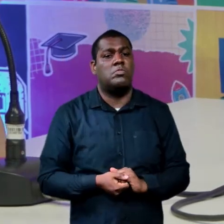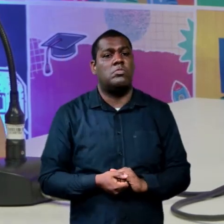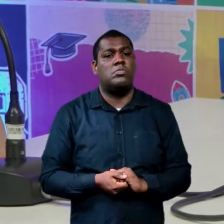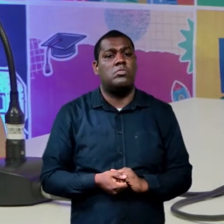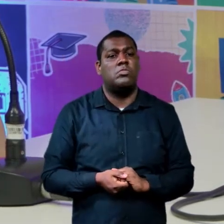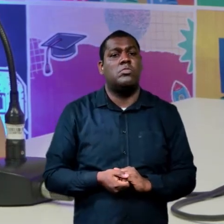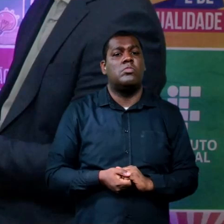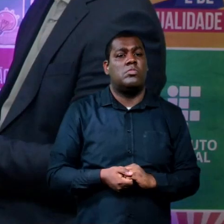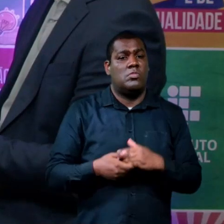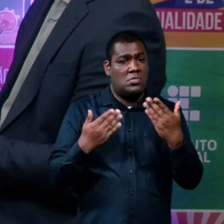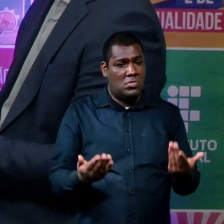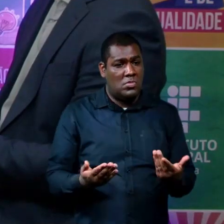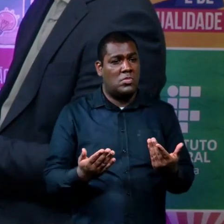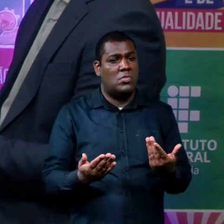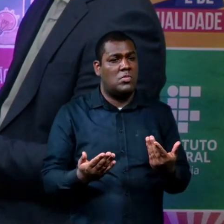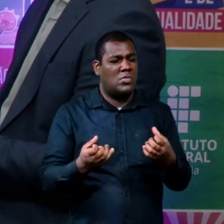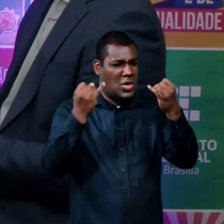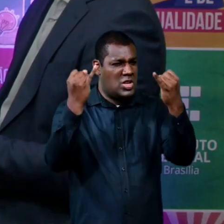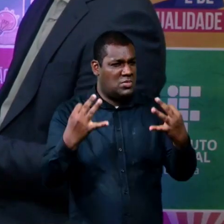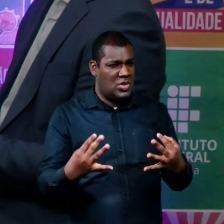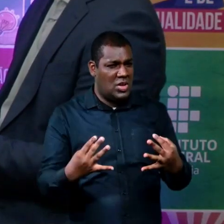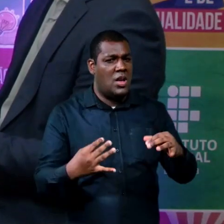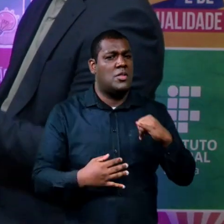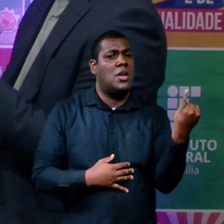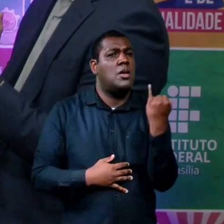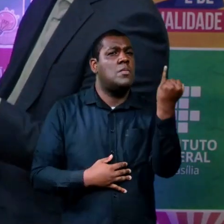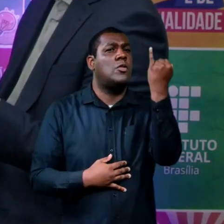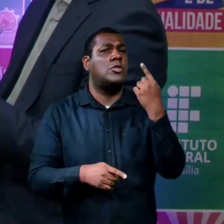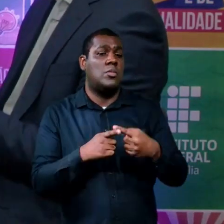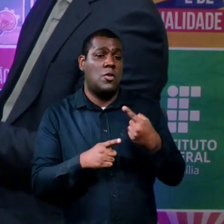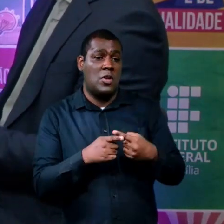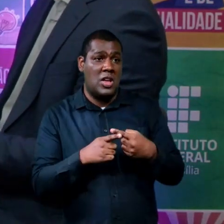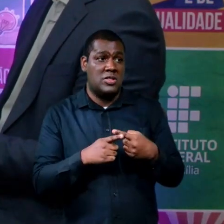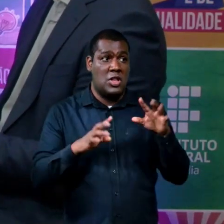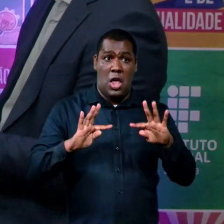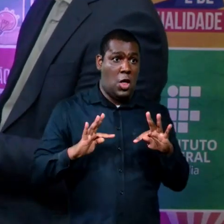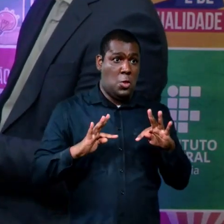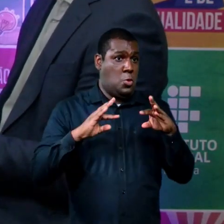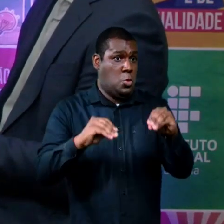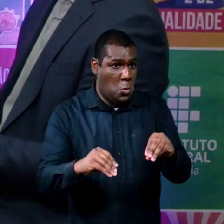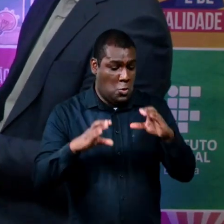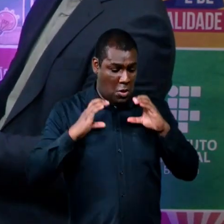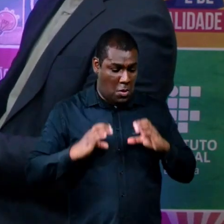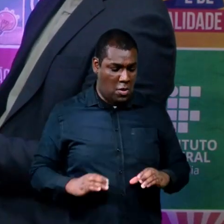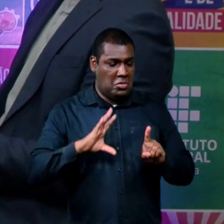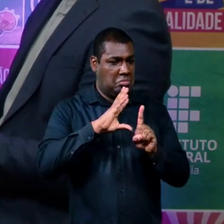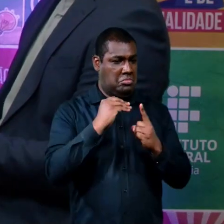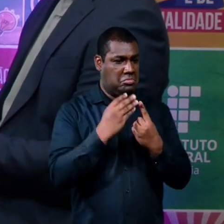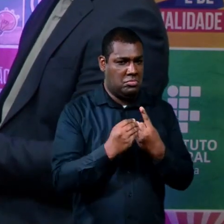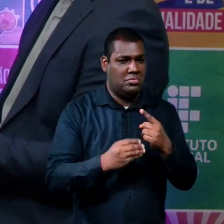ela é importante, né, doutor, porque nem tudo é assédio sexual, certo? Então, Exatamente. quando vem